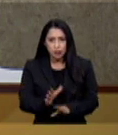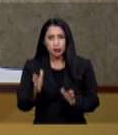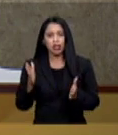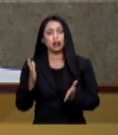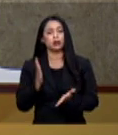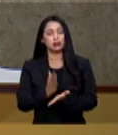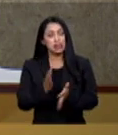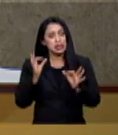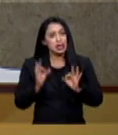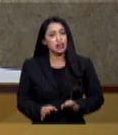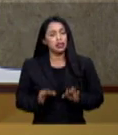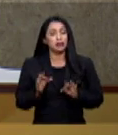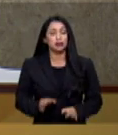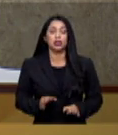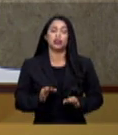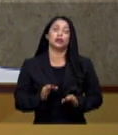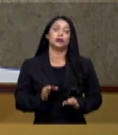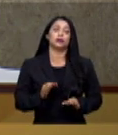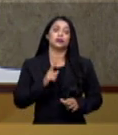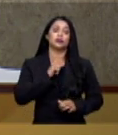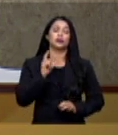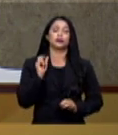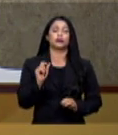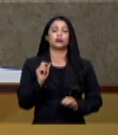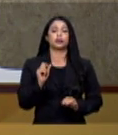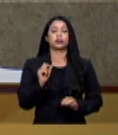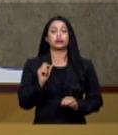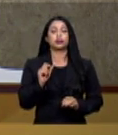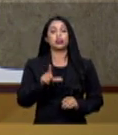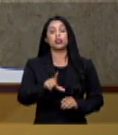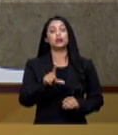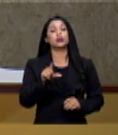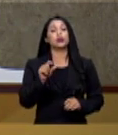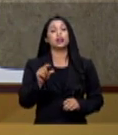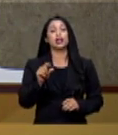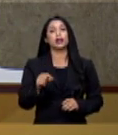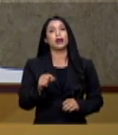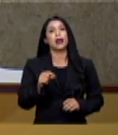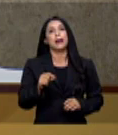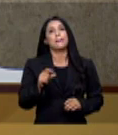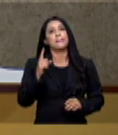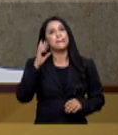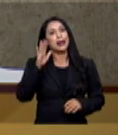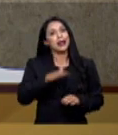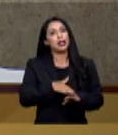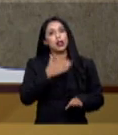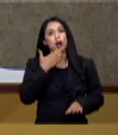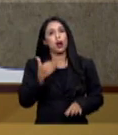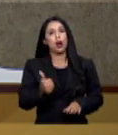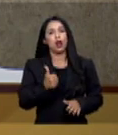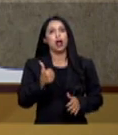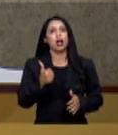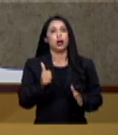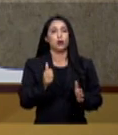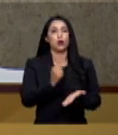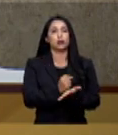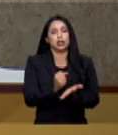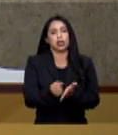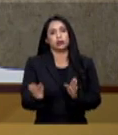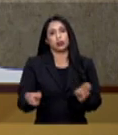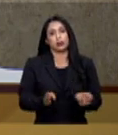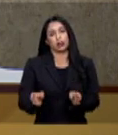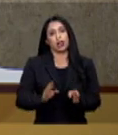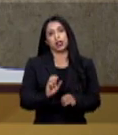efetivos evidencia que a administração vem preferindo a contratação temporária à efetivação